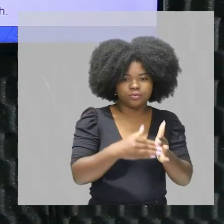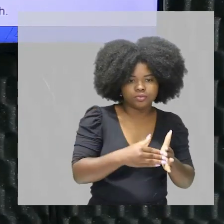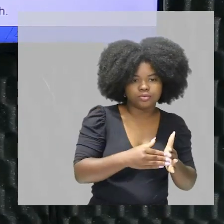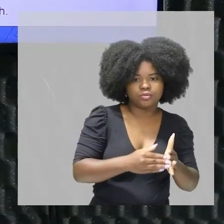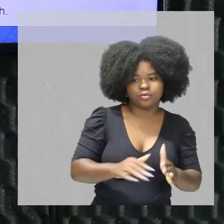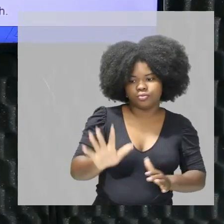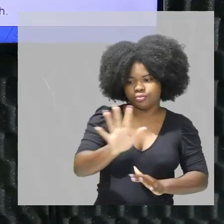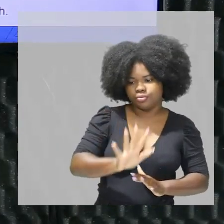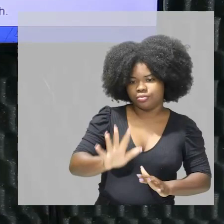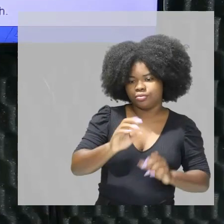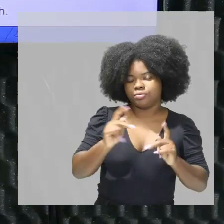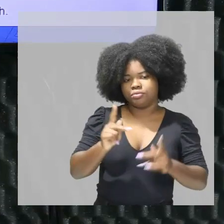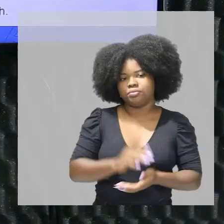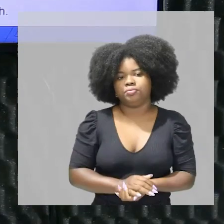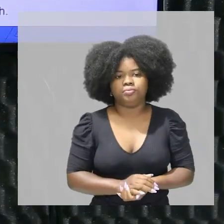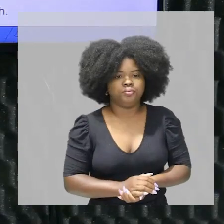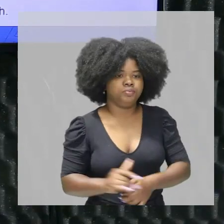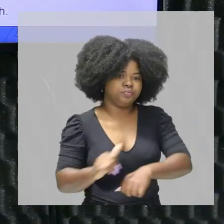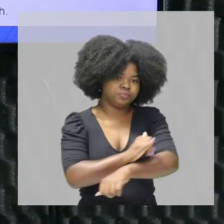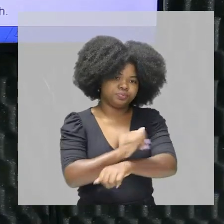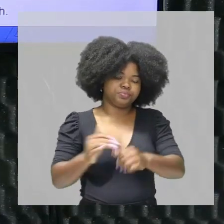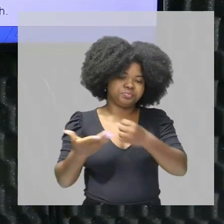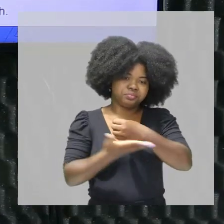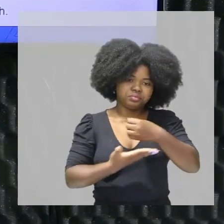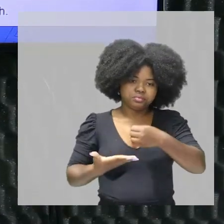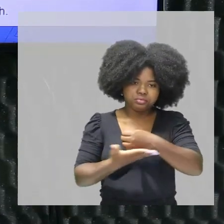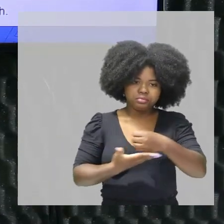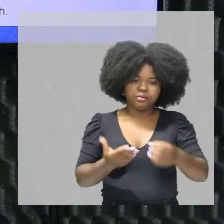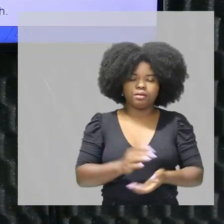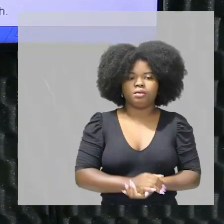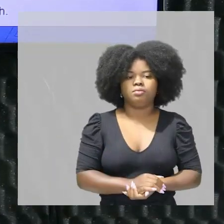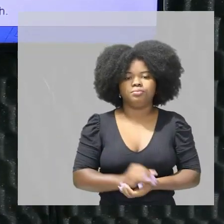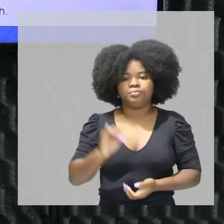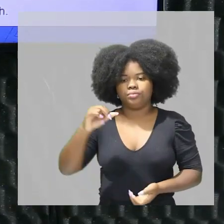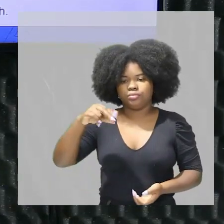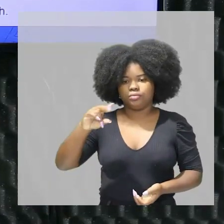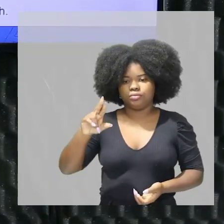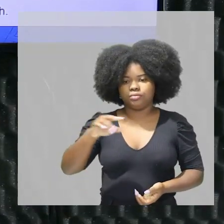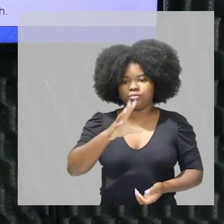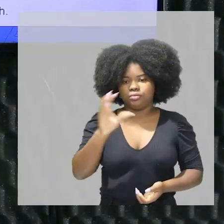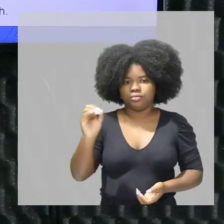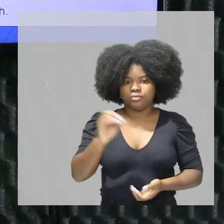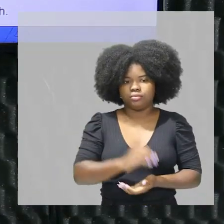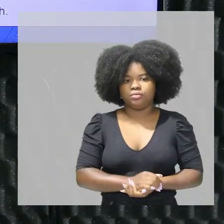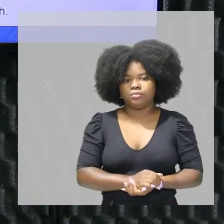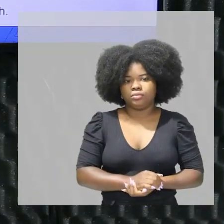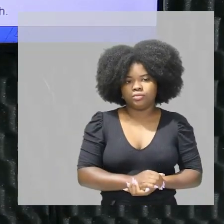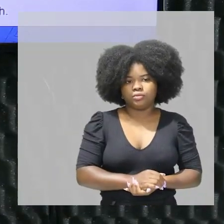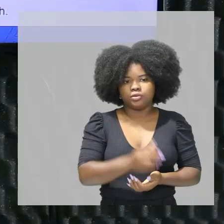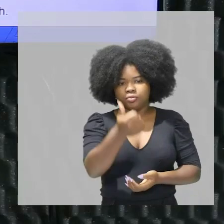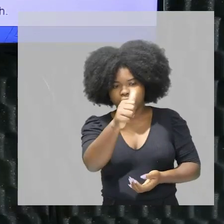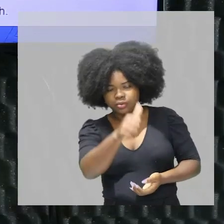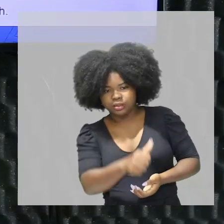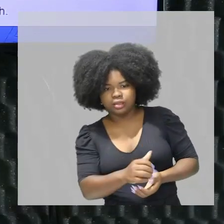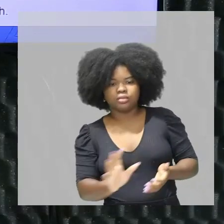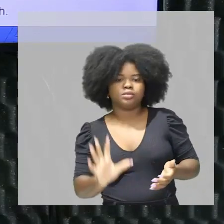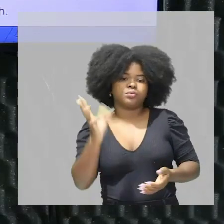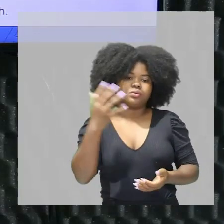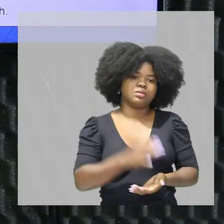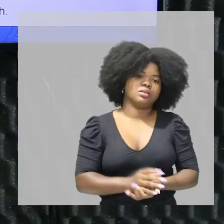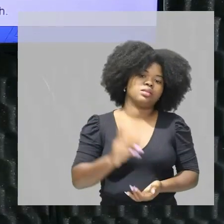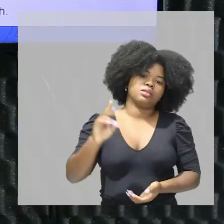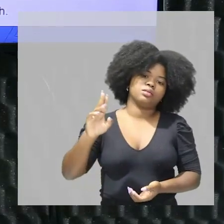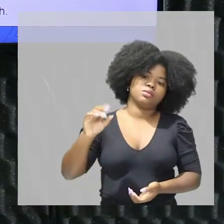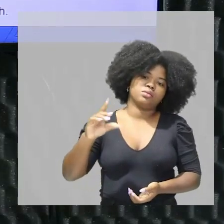geralmente essa fórmula básica Ok a indução ela é uma análise de casa dedução ela já é